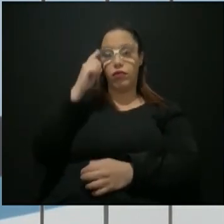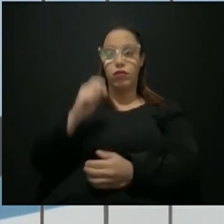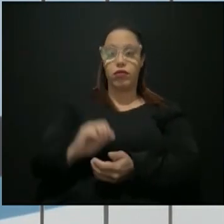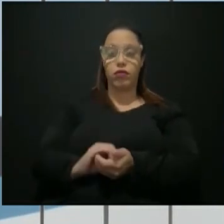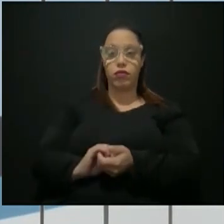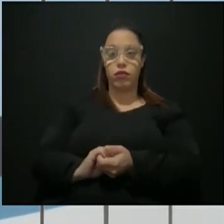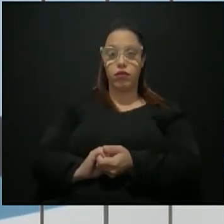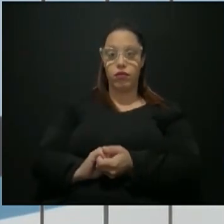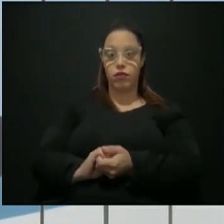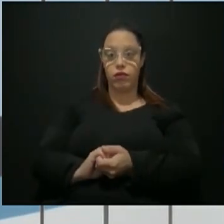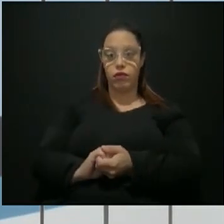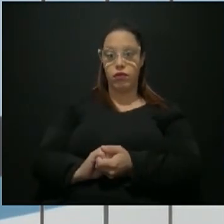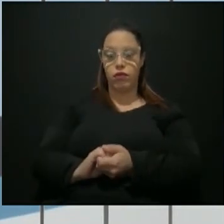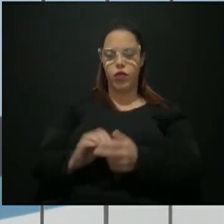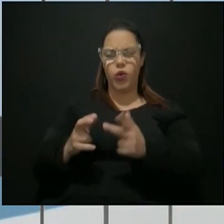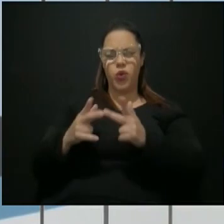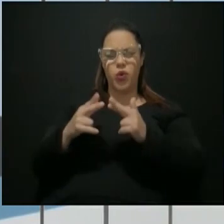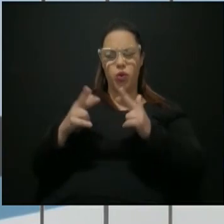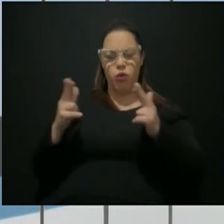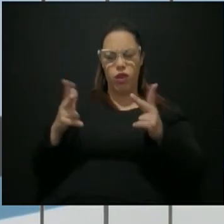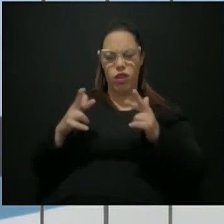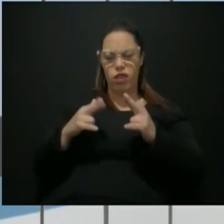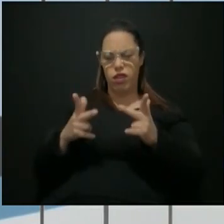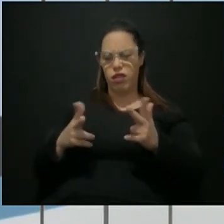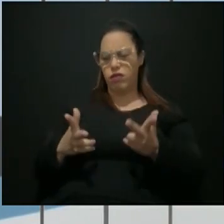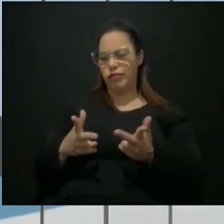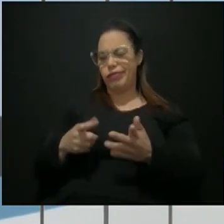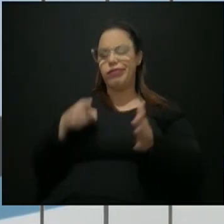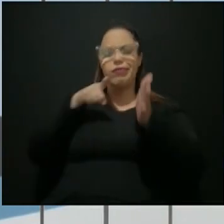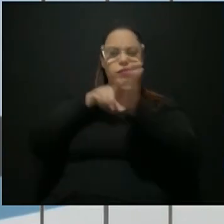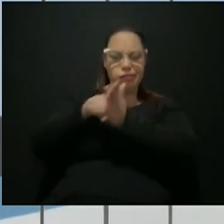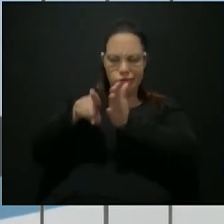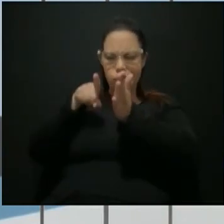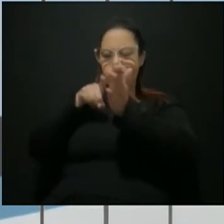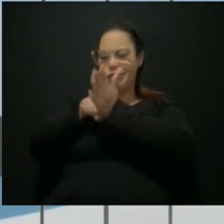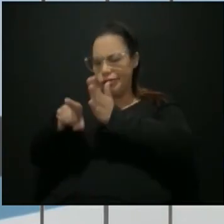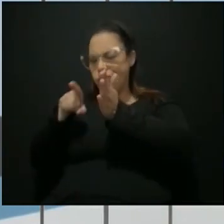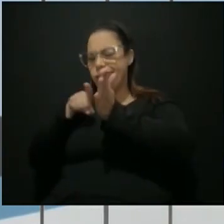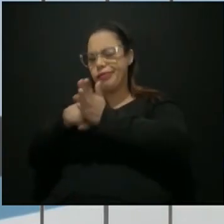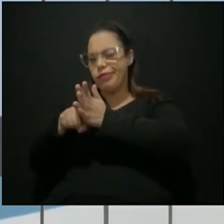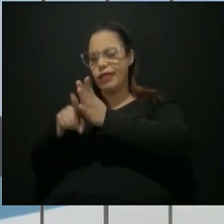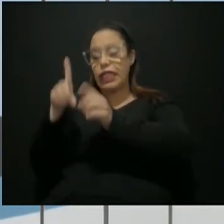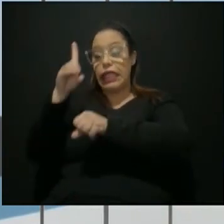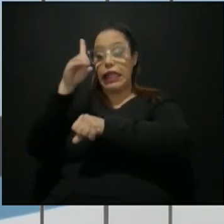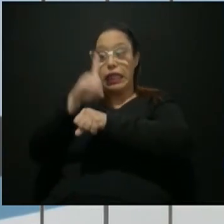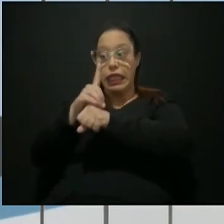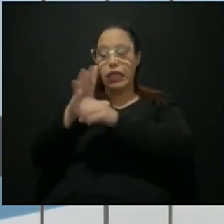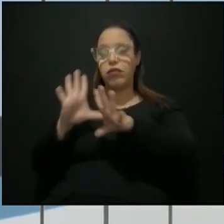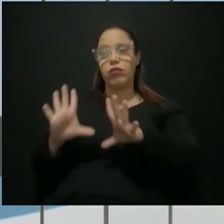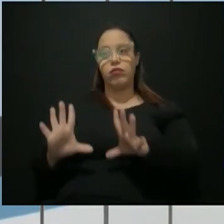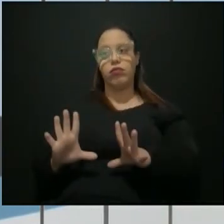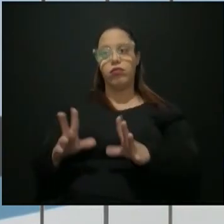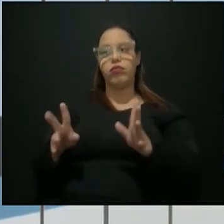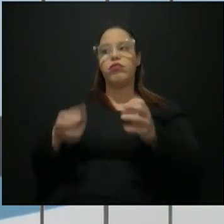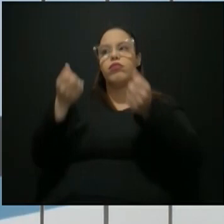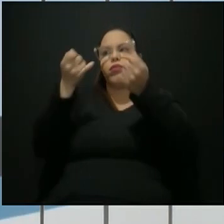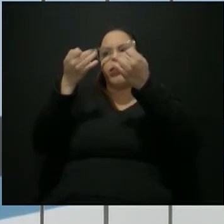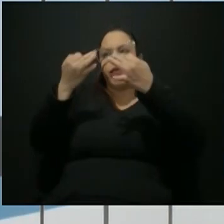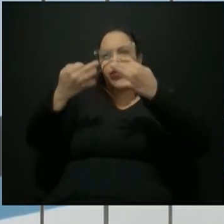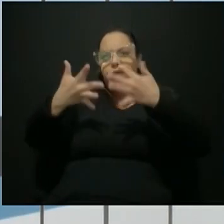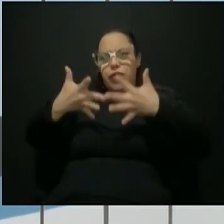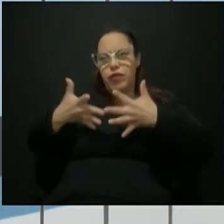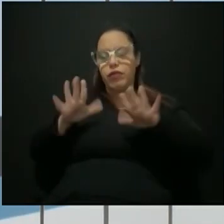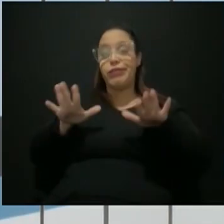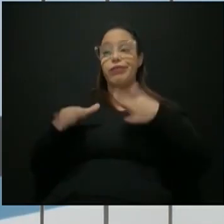Tem vários fatores que podem ser investigados, né? A tese não consegue esgotar, né, e explicar quais são as causas, mas o que a